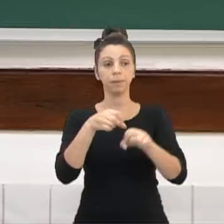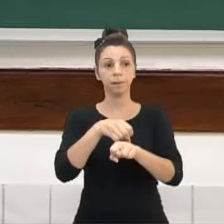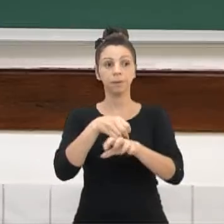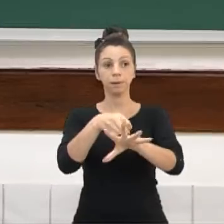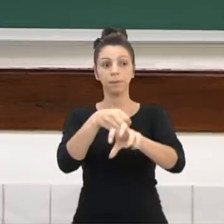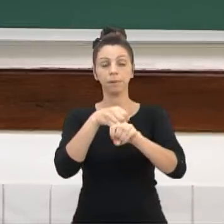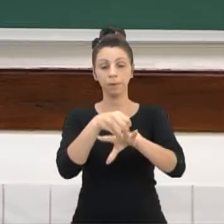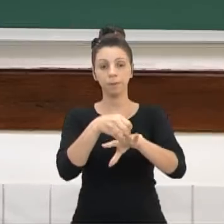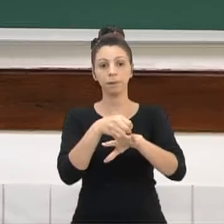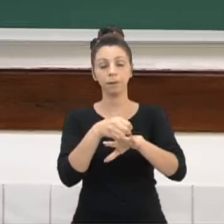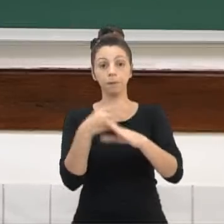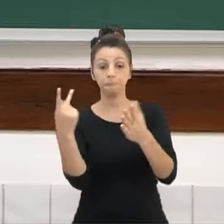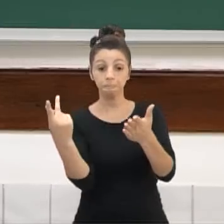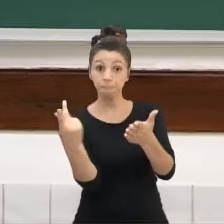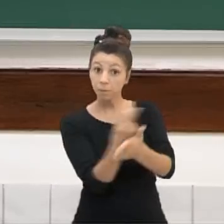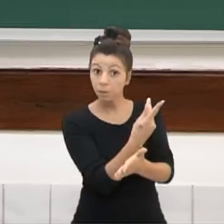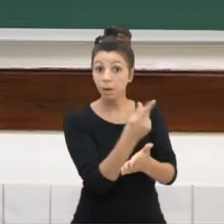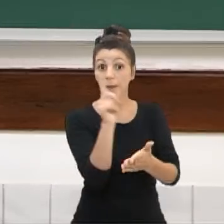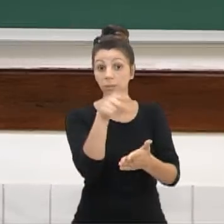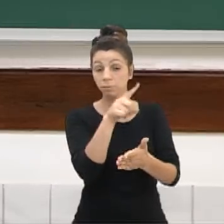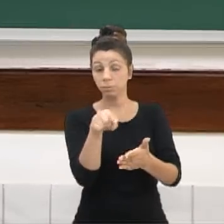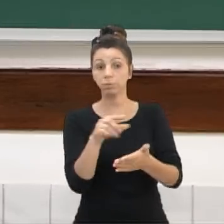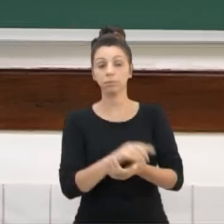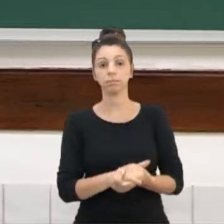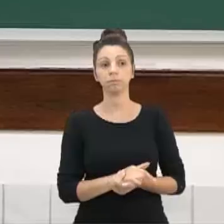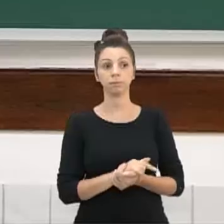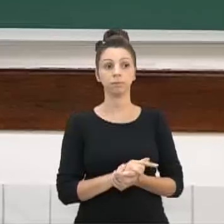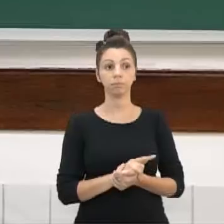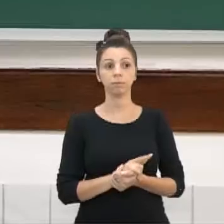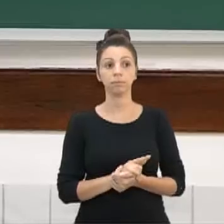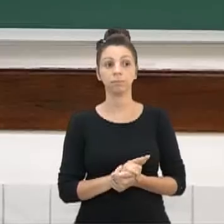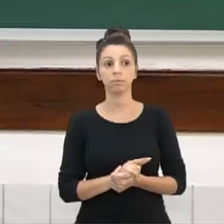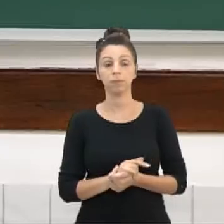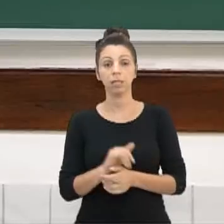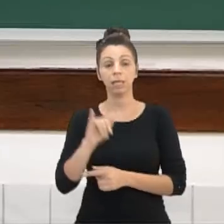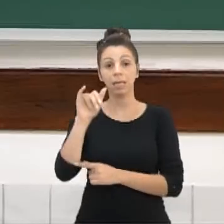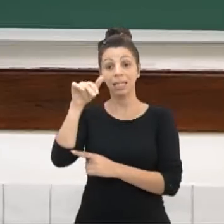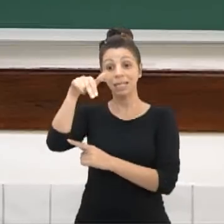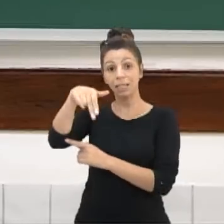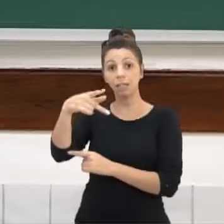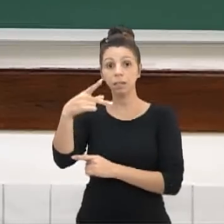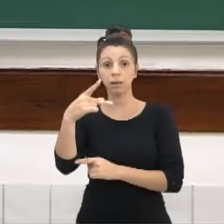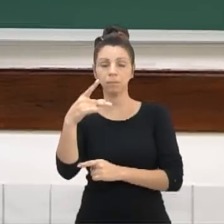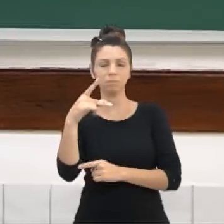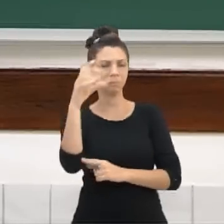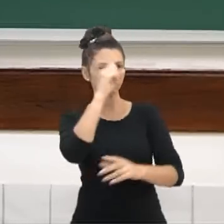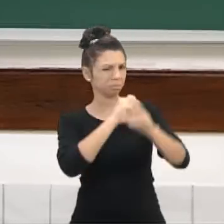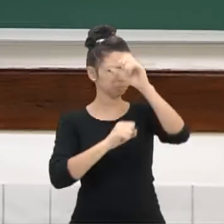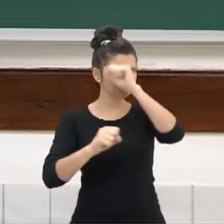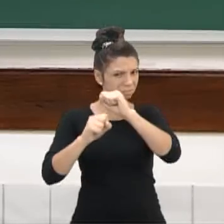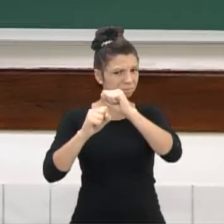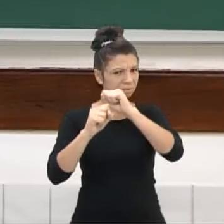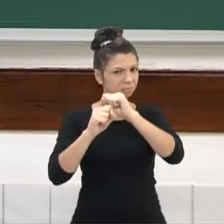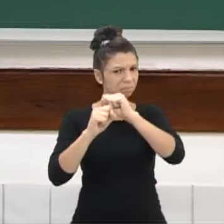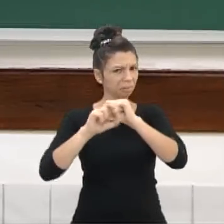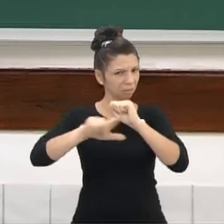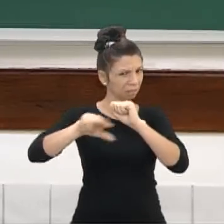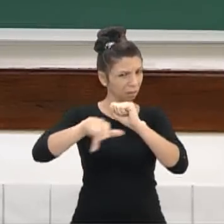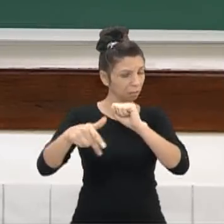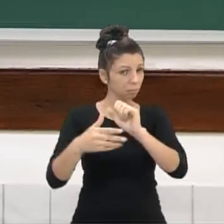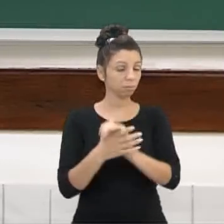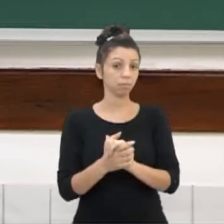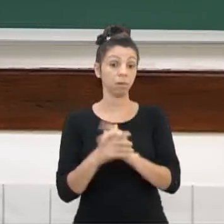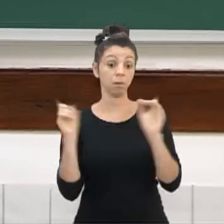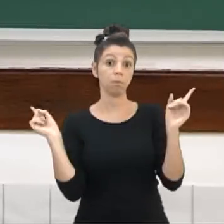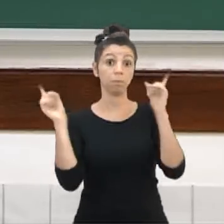podcasts, marque a alternativa incorreta. É uma ferramenta que impossibilita o aprendizado? Não, muito pelo contrário. Né?